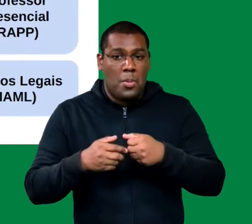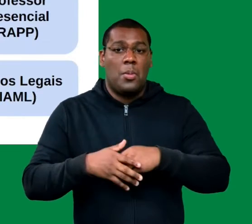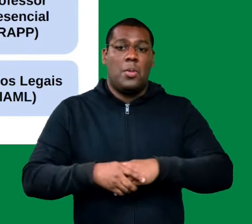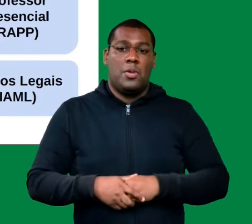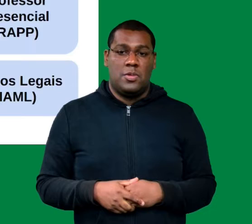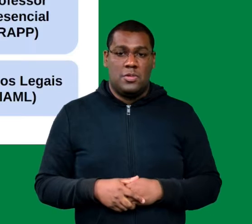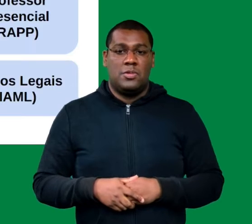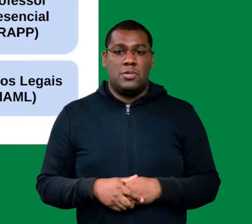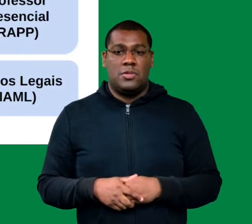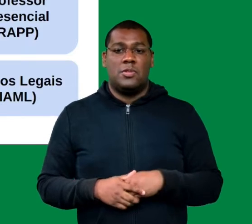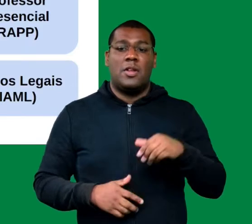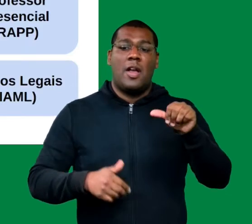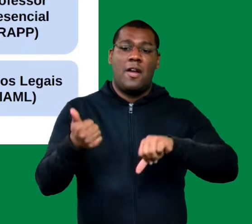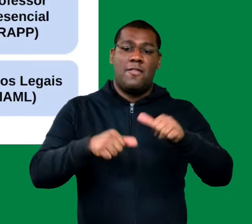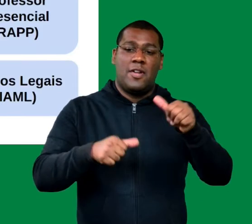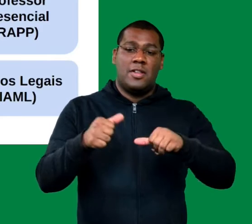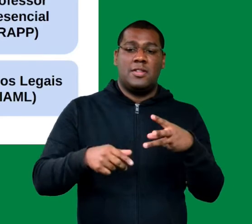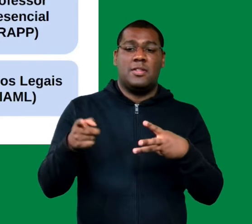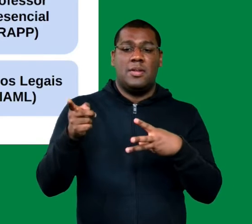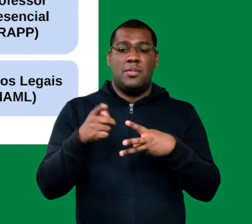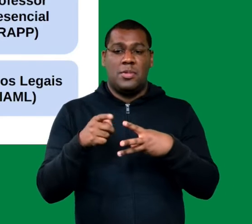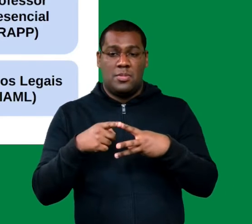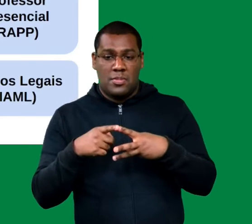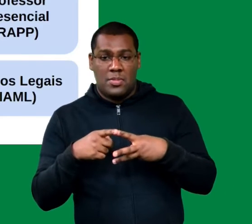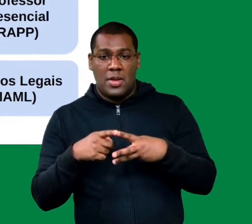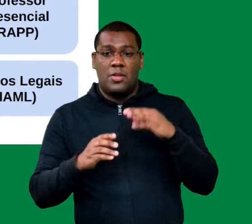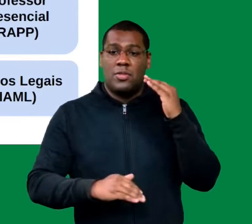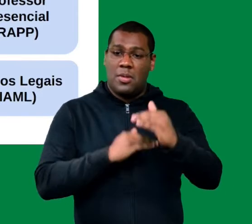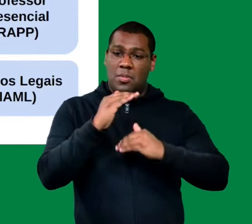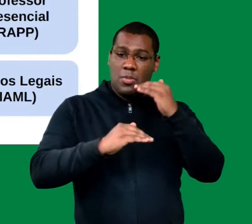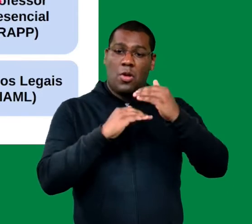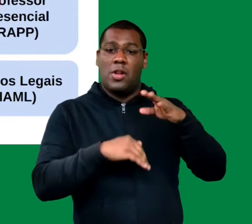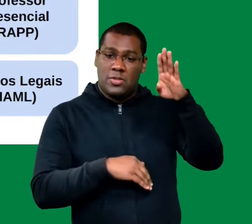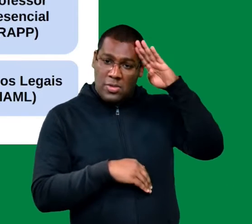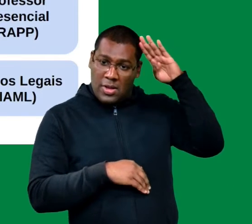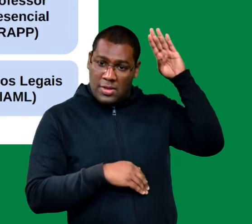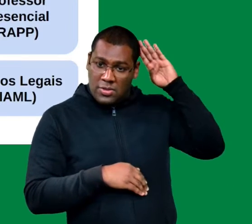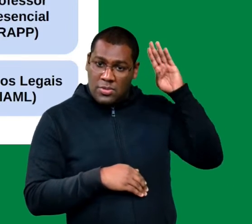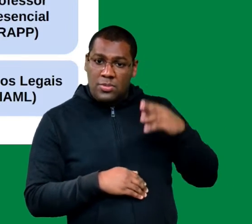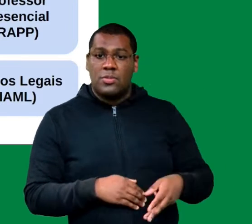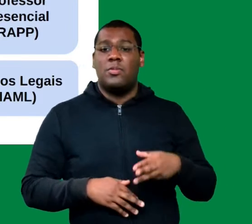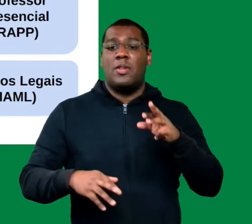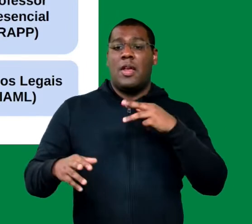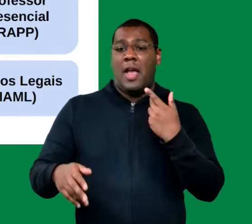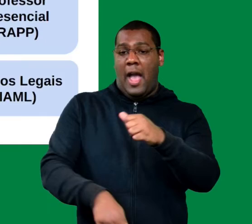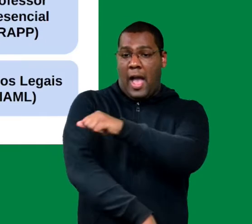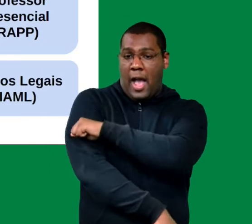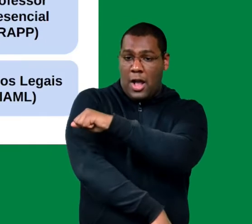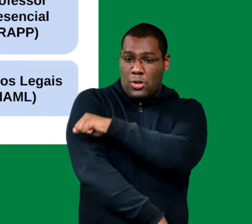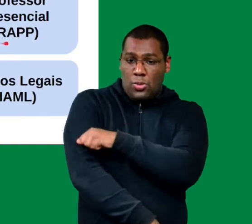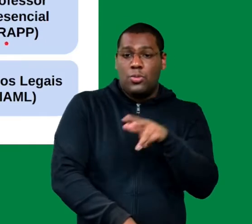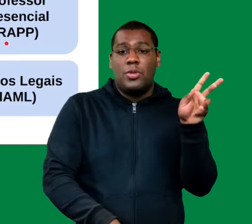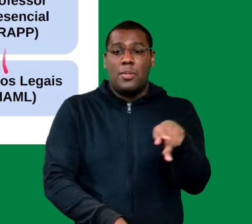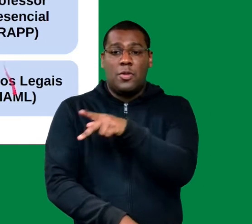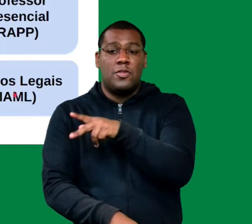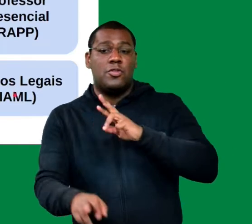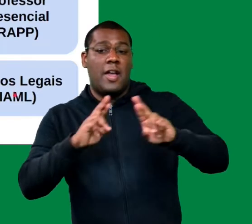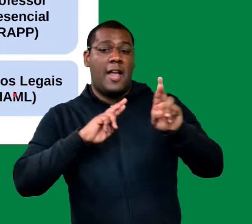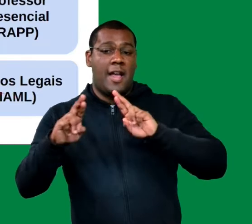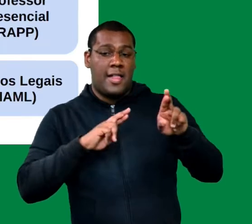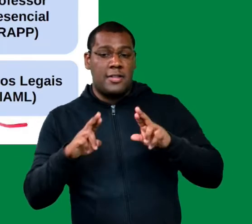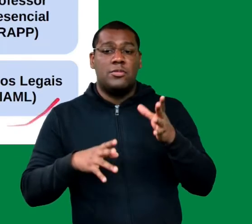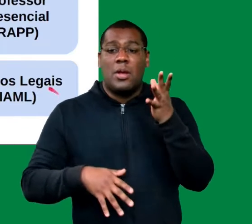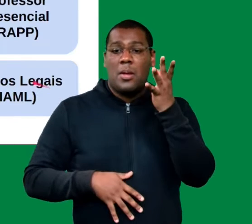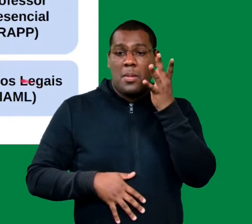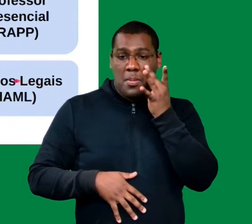são considerados: a eficiência acadêmica, o IEA, a relação aluno-professor presencial, o RAP,